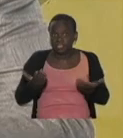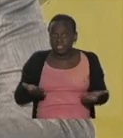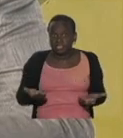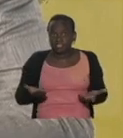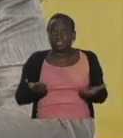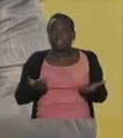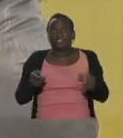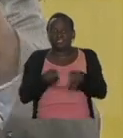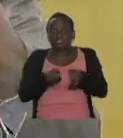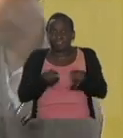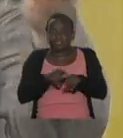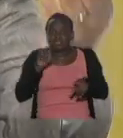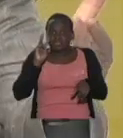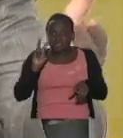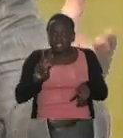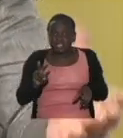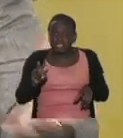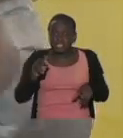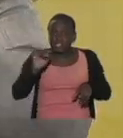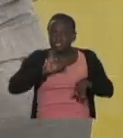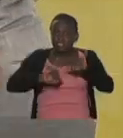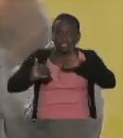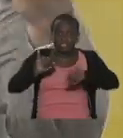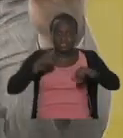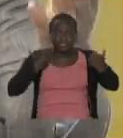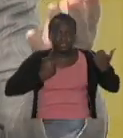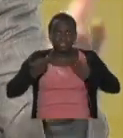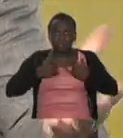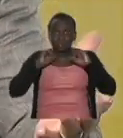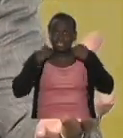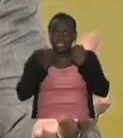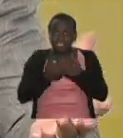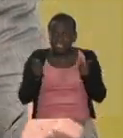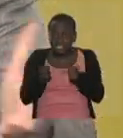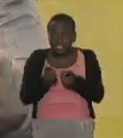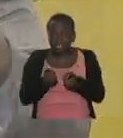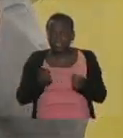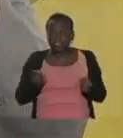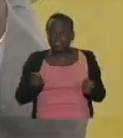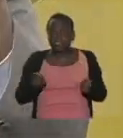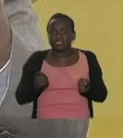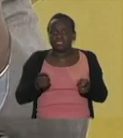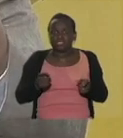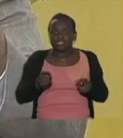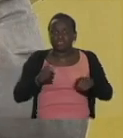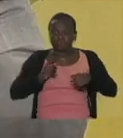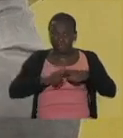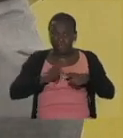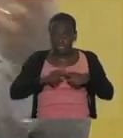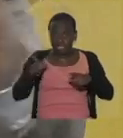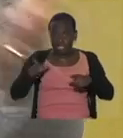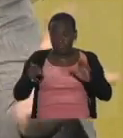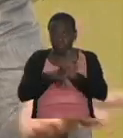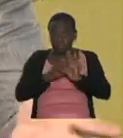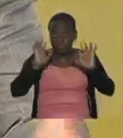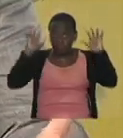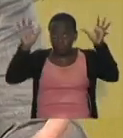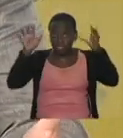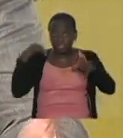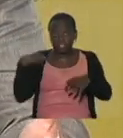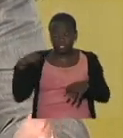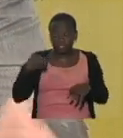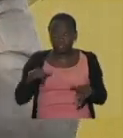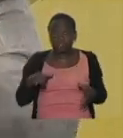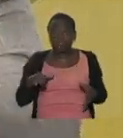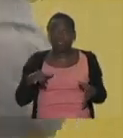estádio do Maracanã vendo as as notícias que nos chegam do Maracanãzinho e que foi o estádio do de vôlei